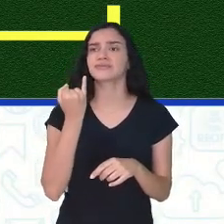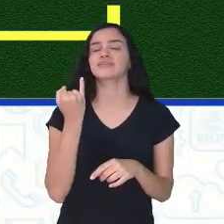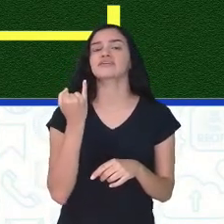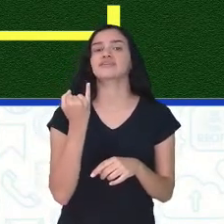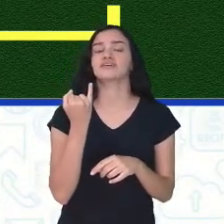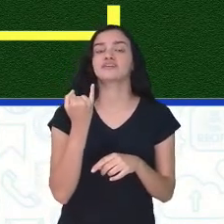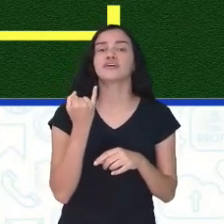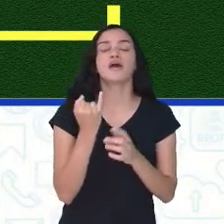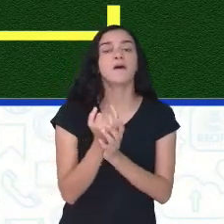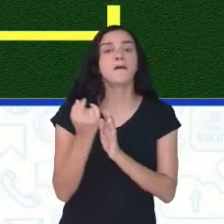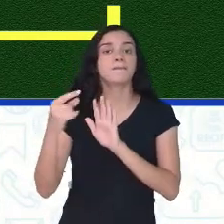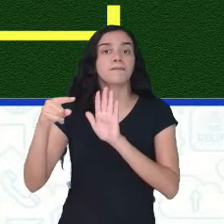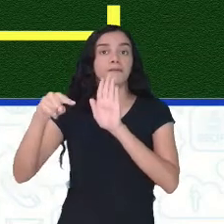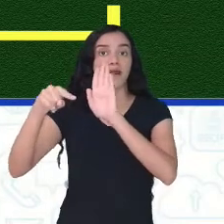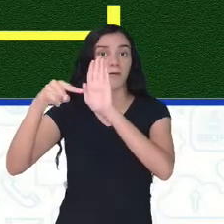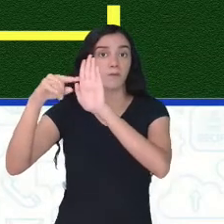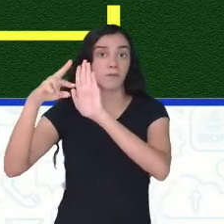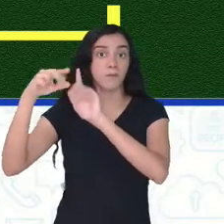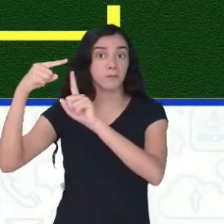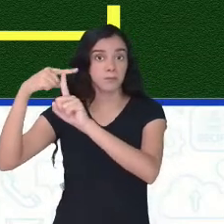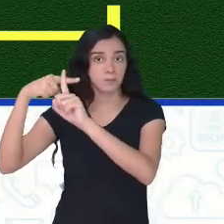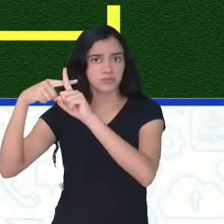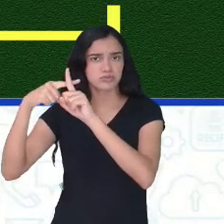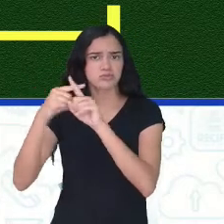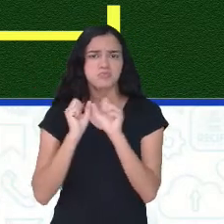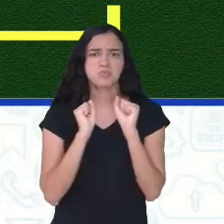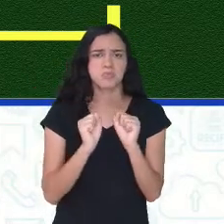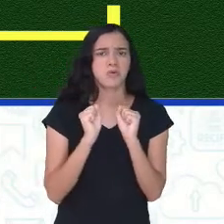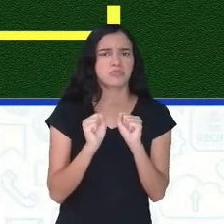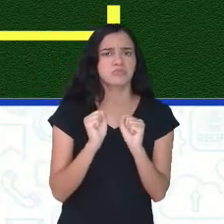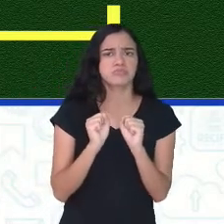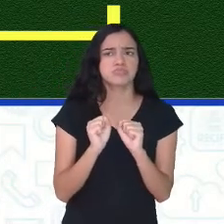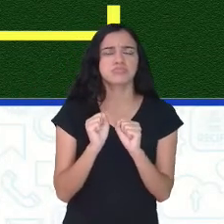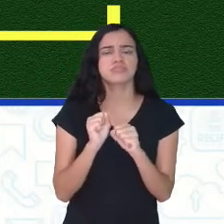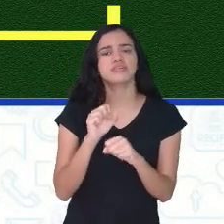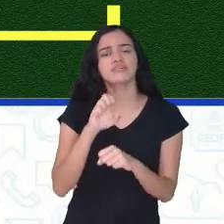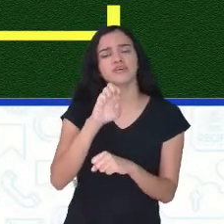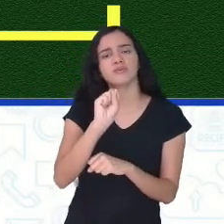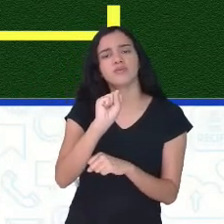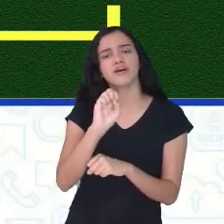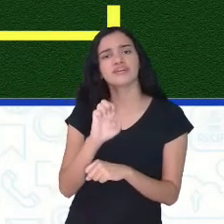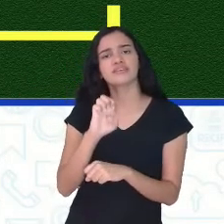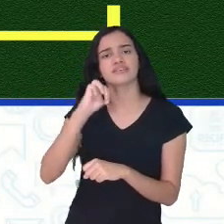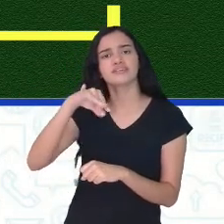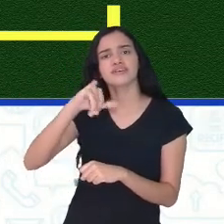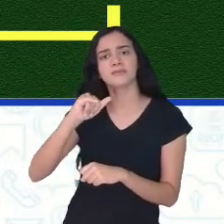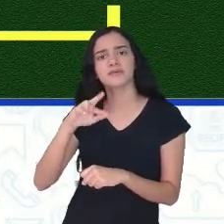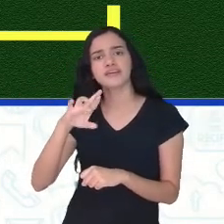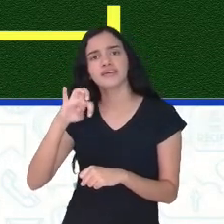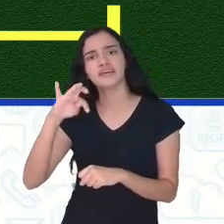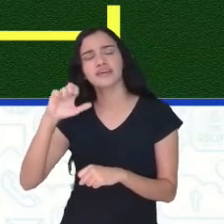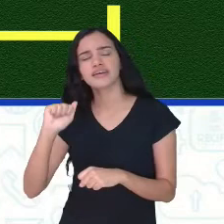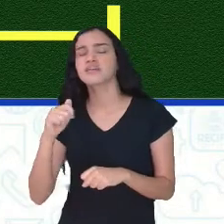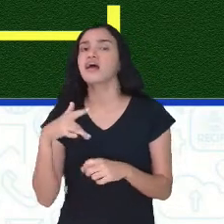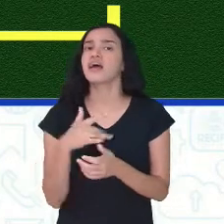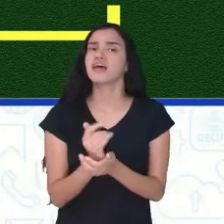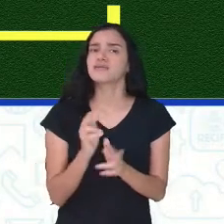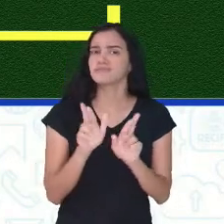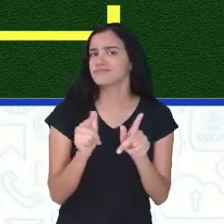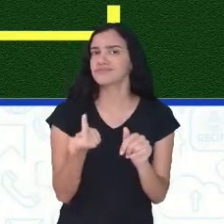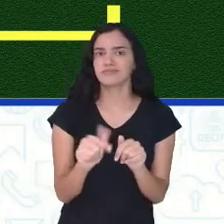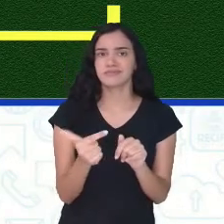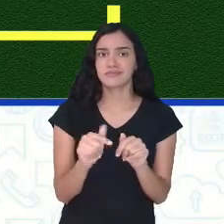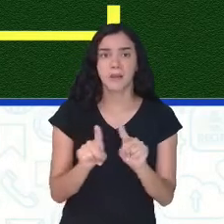para o infinito positivo. Podia ser uma semi-reta que fosse para o infinito negativo, não tem diferença.